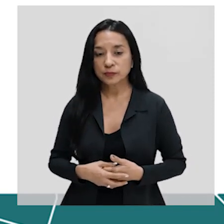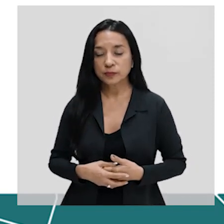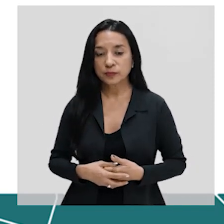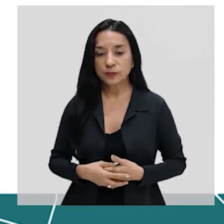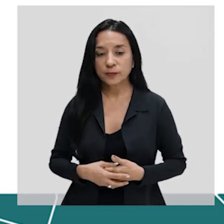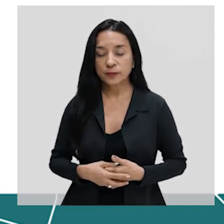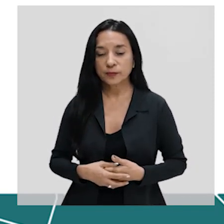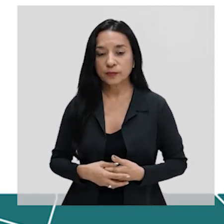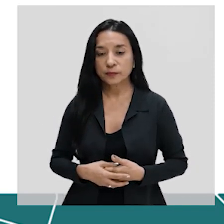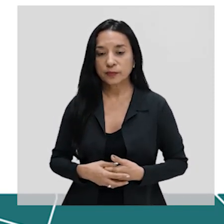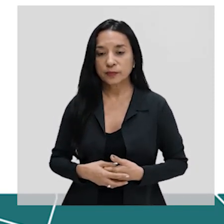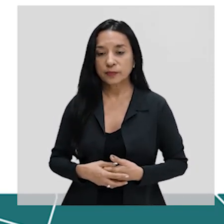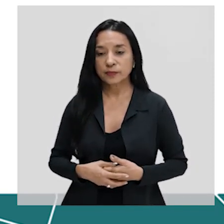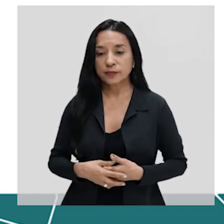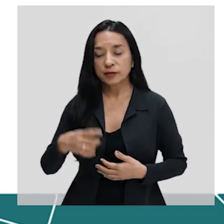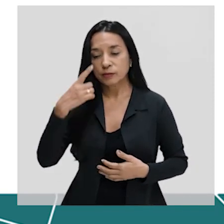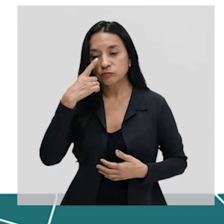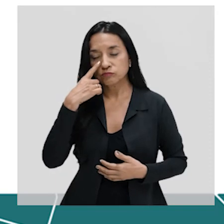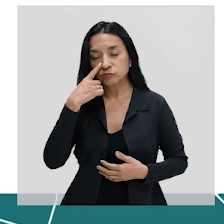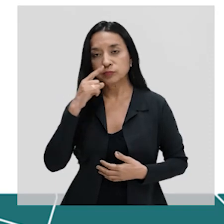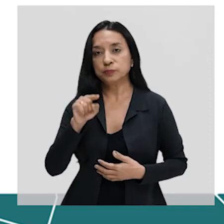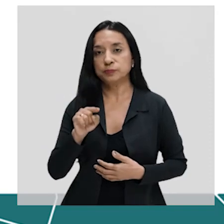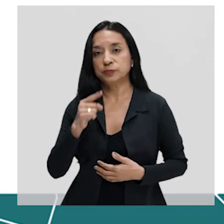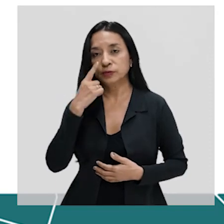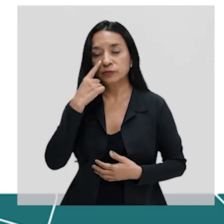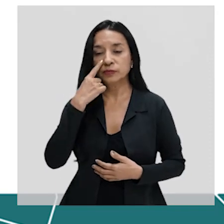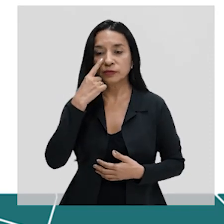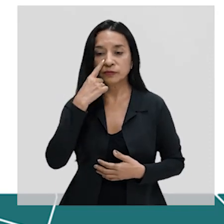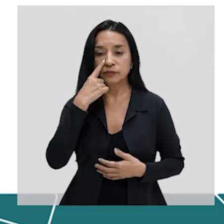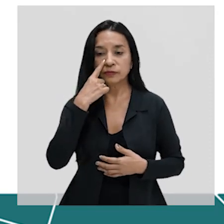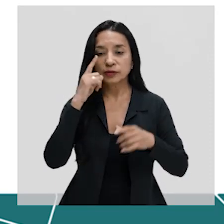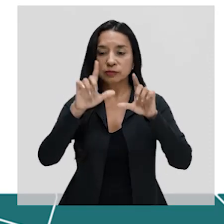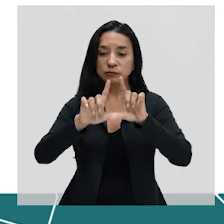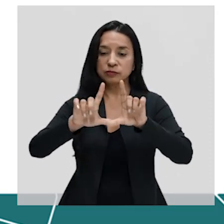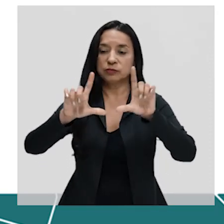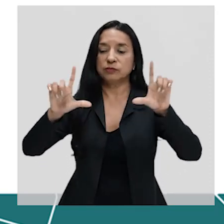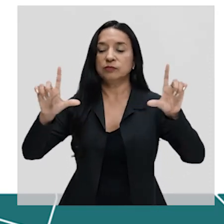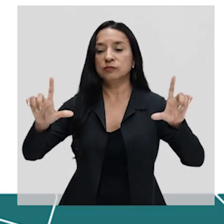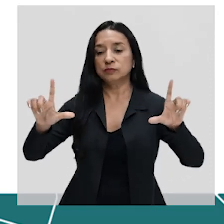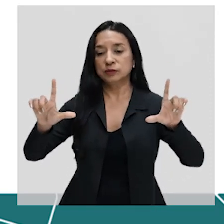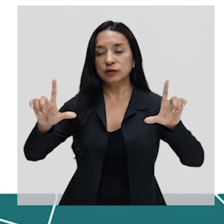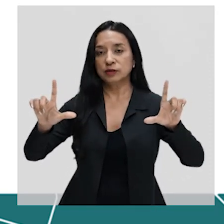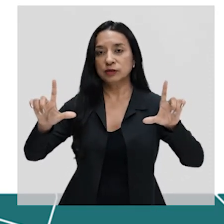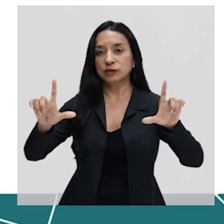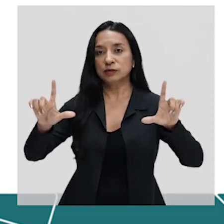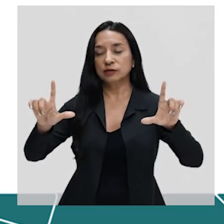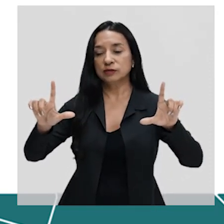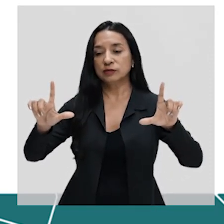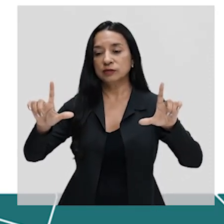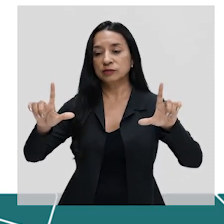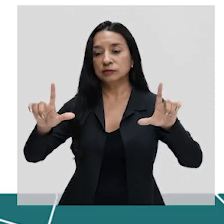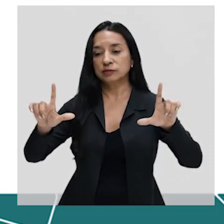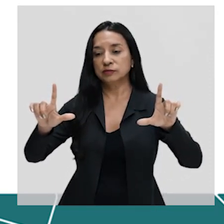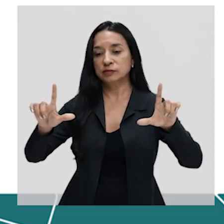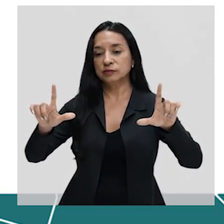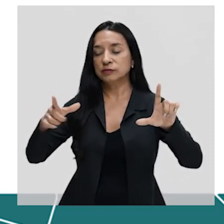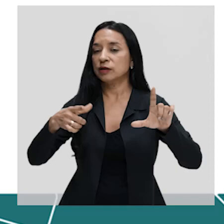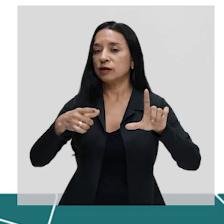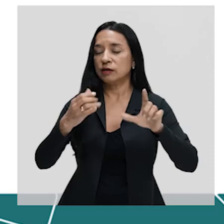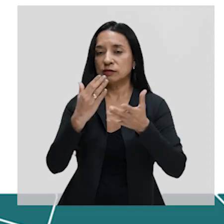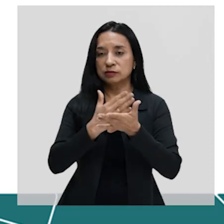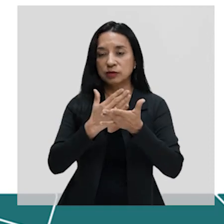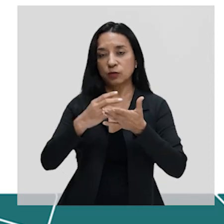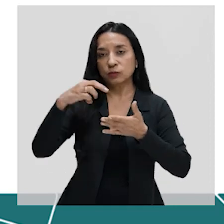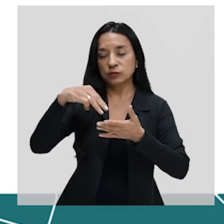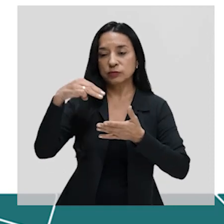frase. Aí você vai olhar na sua tela, vou te dar uns minutinhos para você ver qual delas